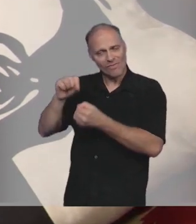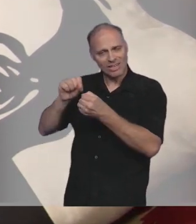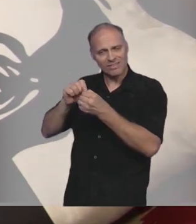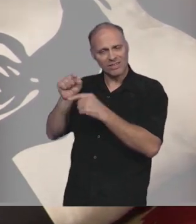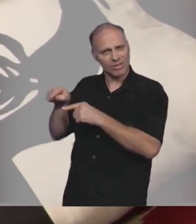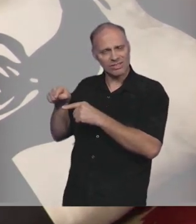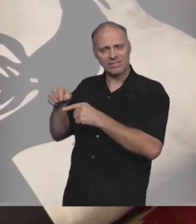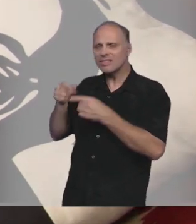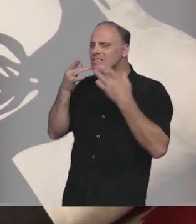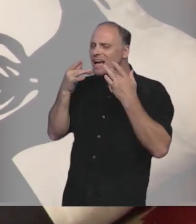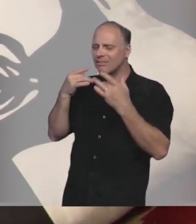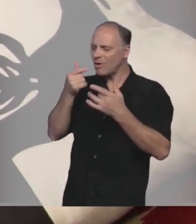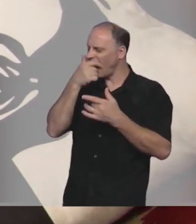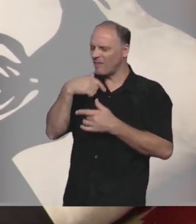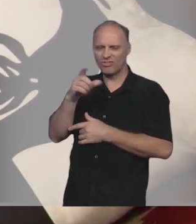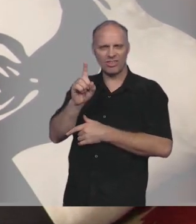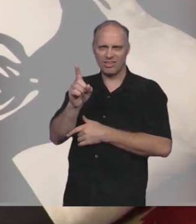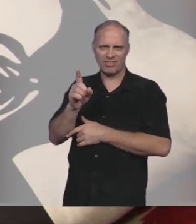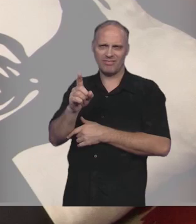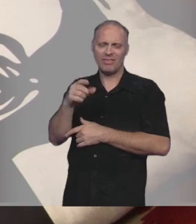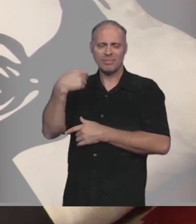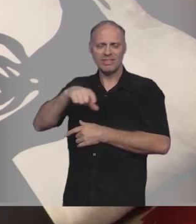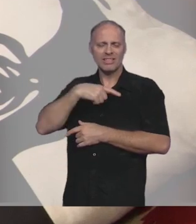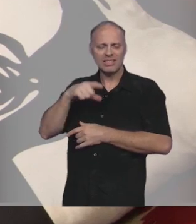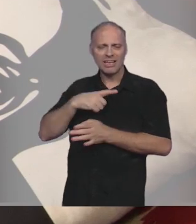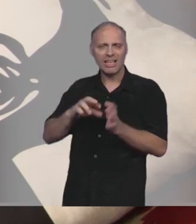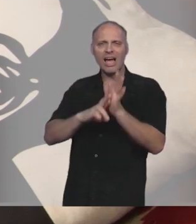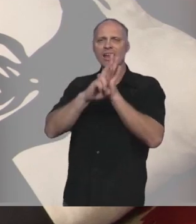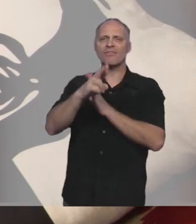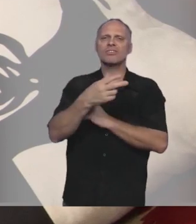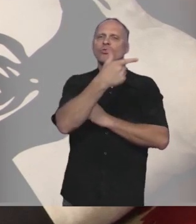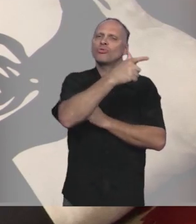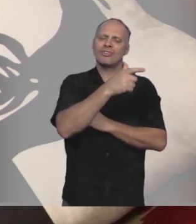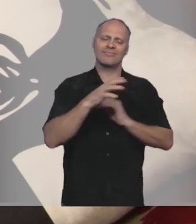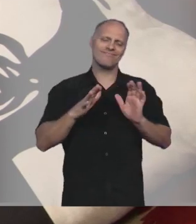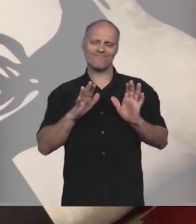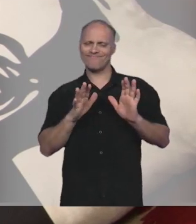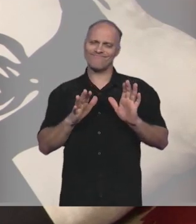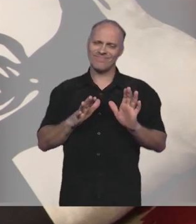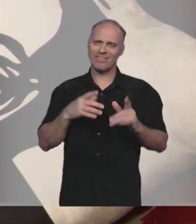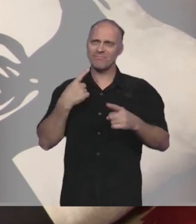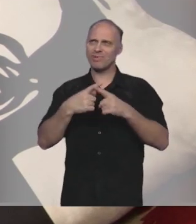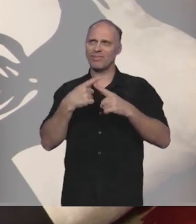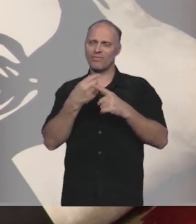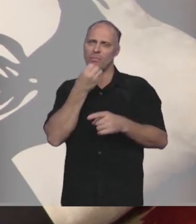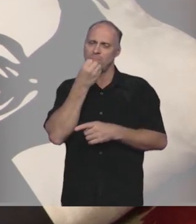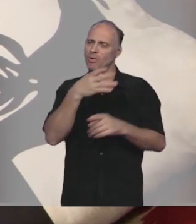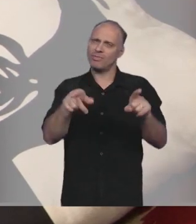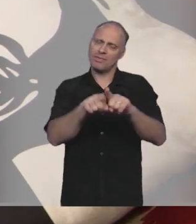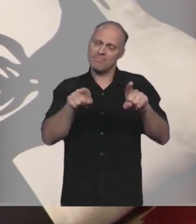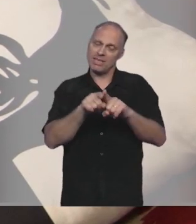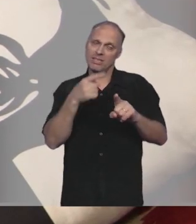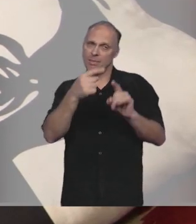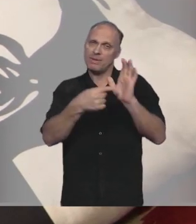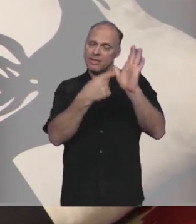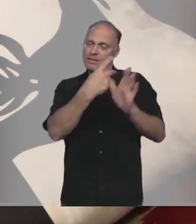imagino fazendo mais a peça do Plínio Marcos sem trazer aquela referência deles para mim, porque ficou muito bom